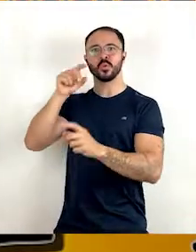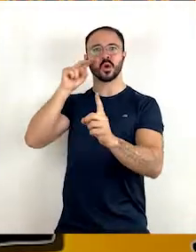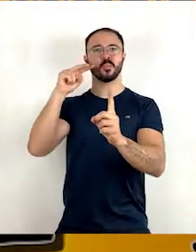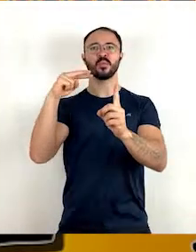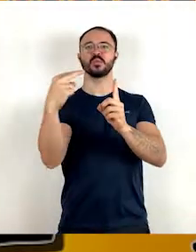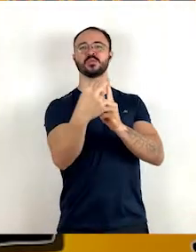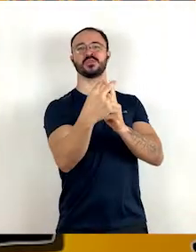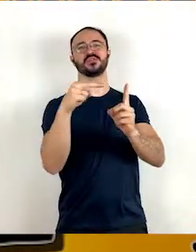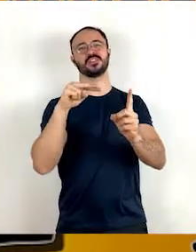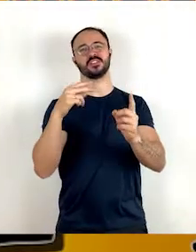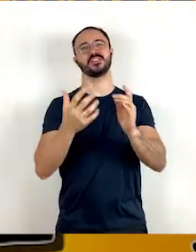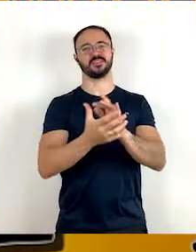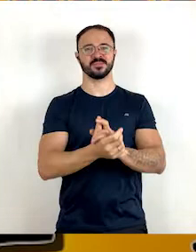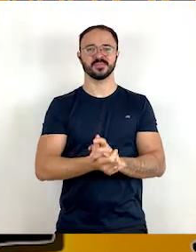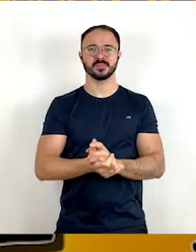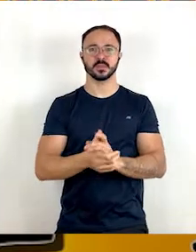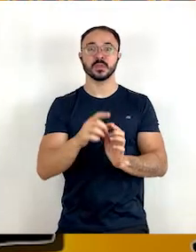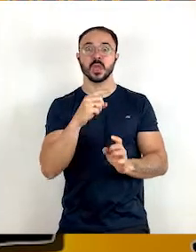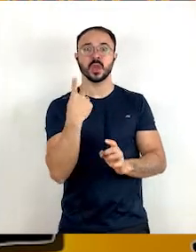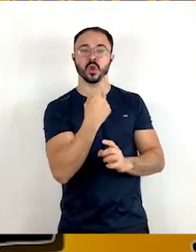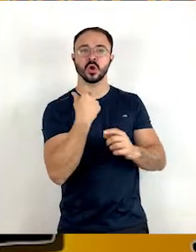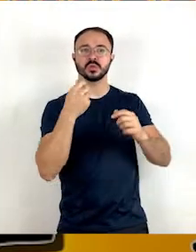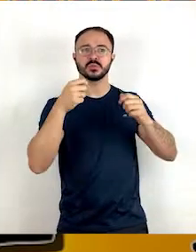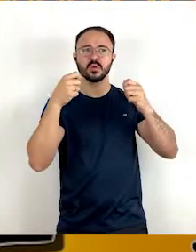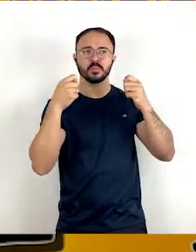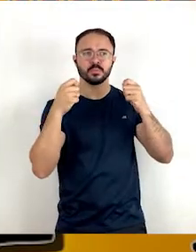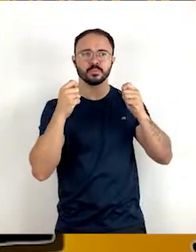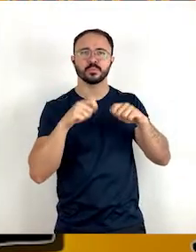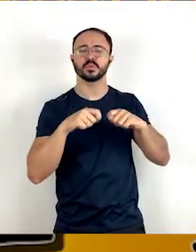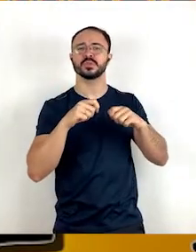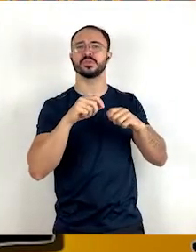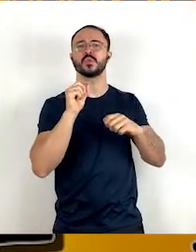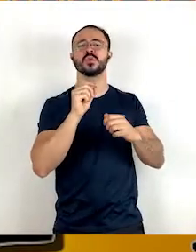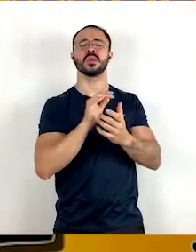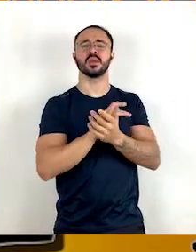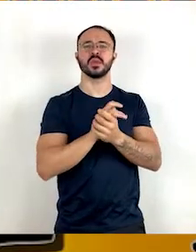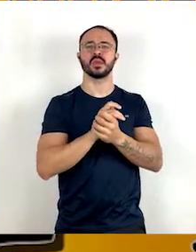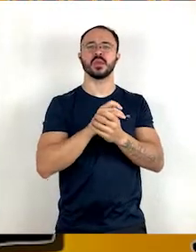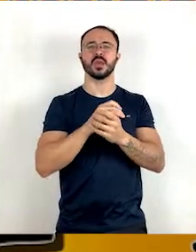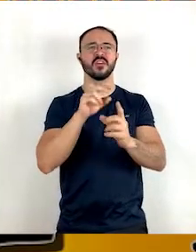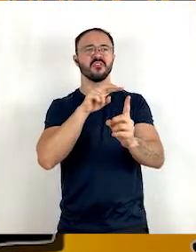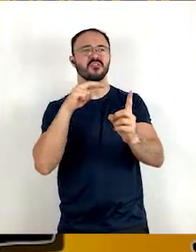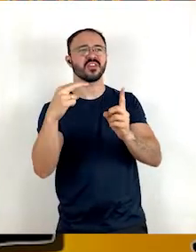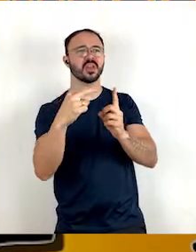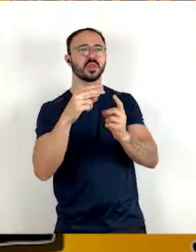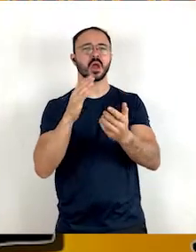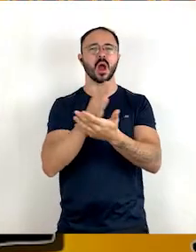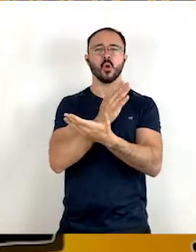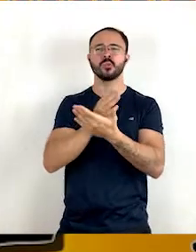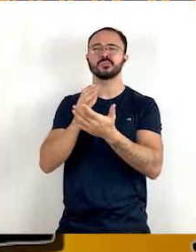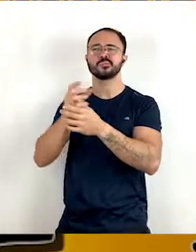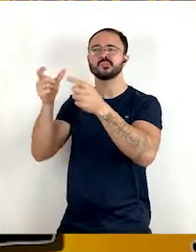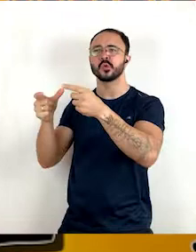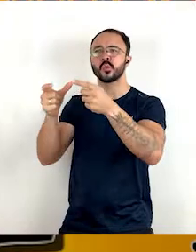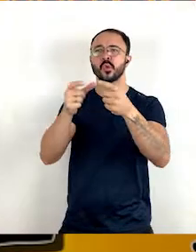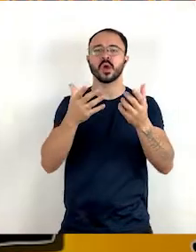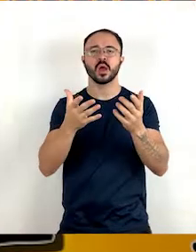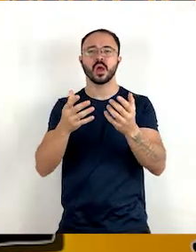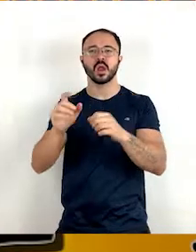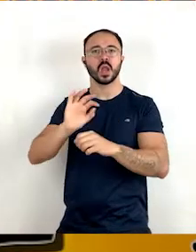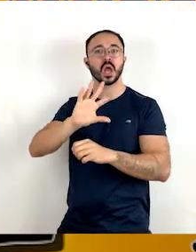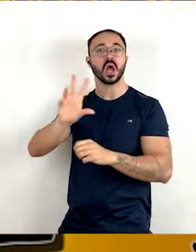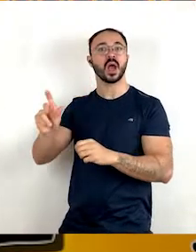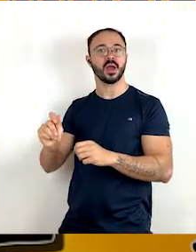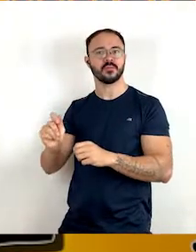realidade, né, e que nós podemos enxergar também muito próxima de alguns lugares de África